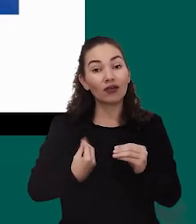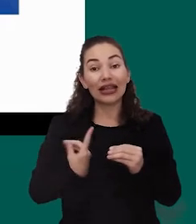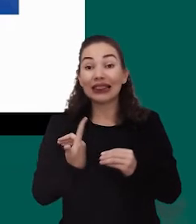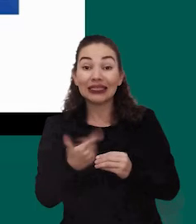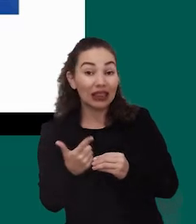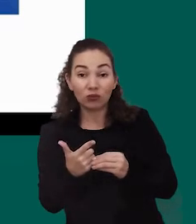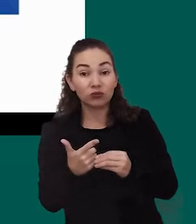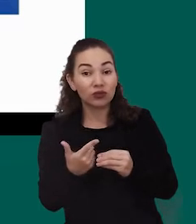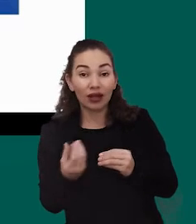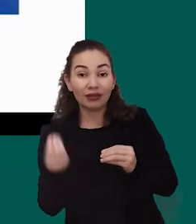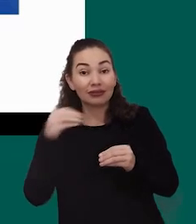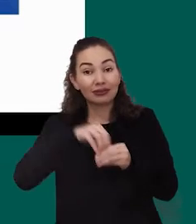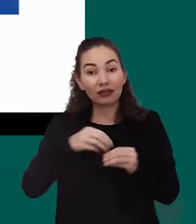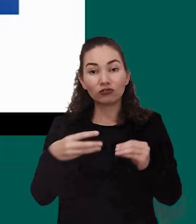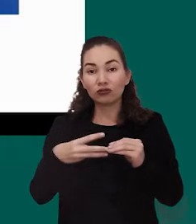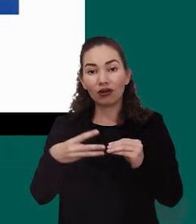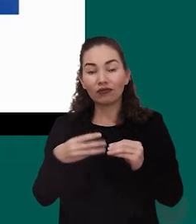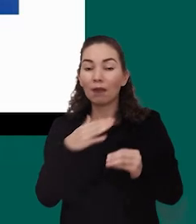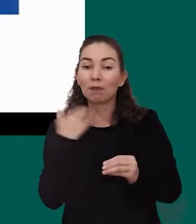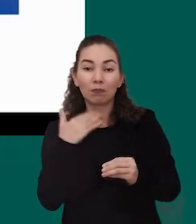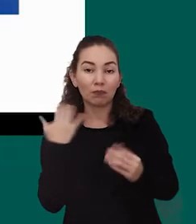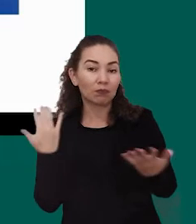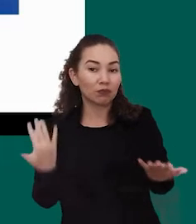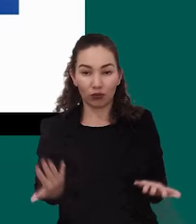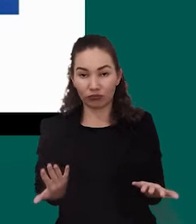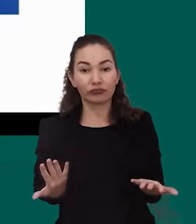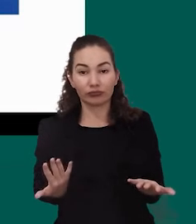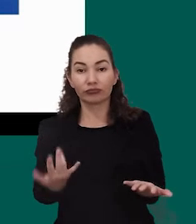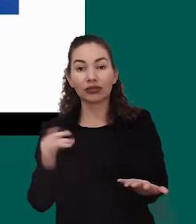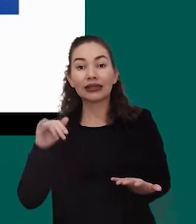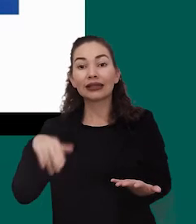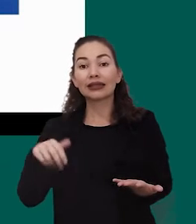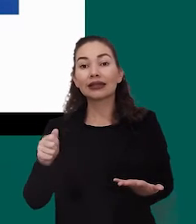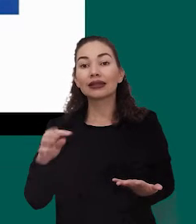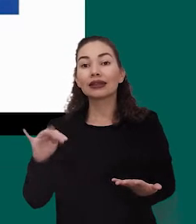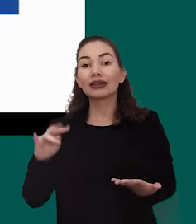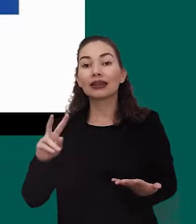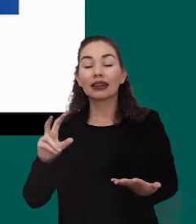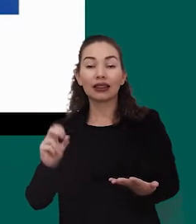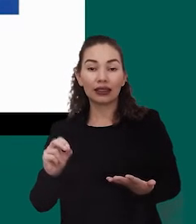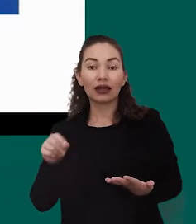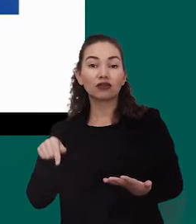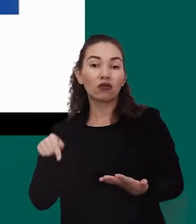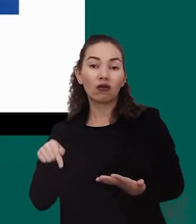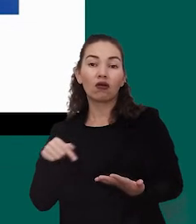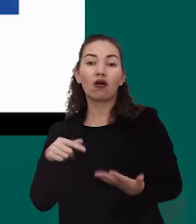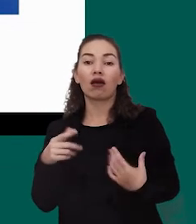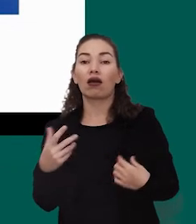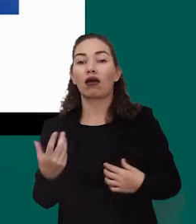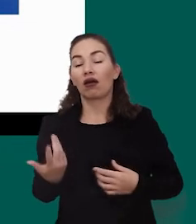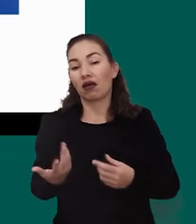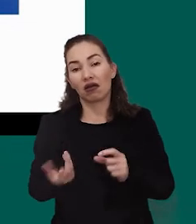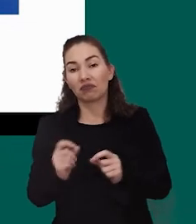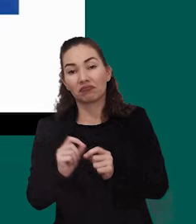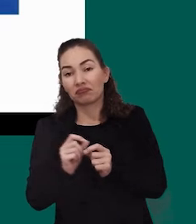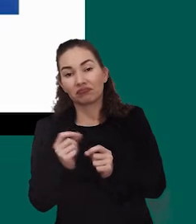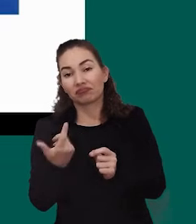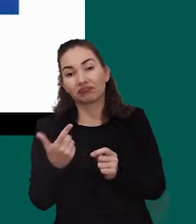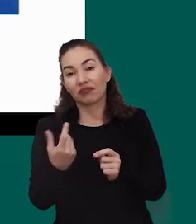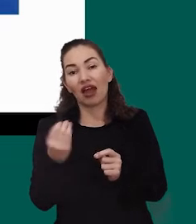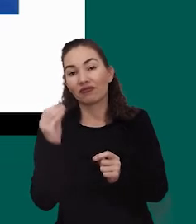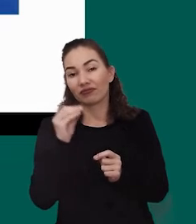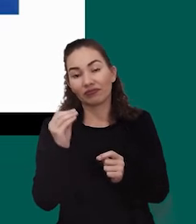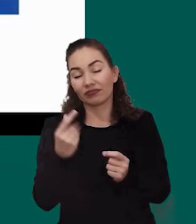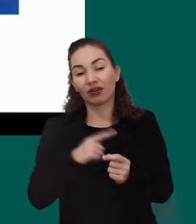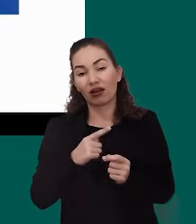vírus morto, inativado, mas, na verdade, é um vírus inativo, né? Você inativa o vírus por exposição a calor, a substâncias, por exemplo, formol. É